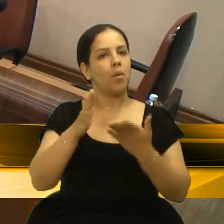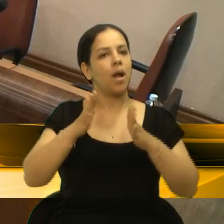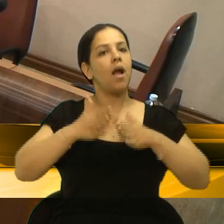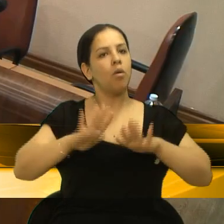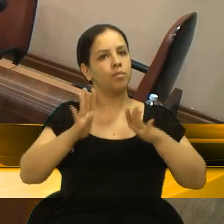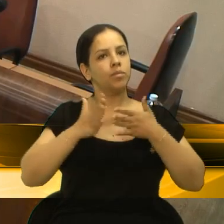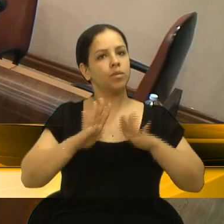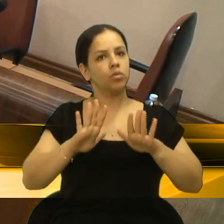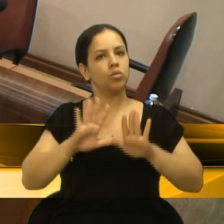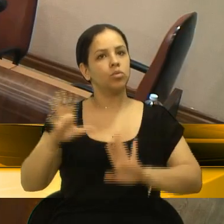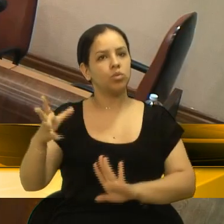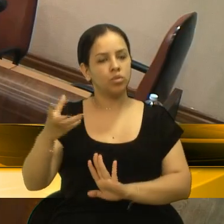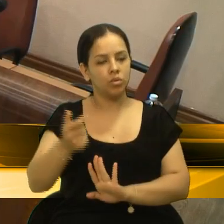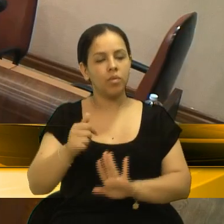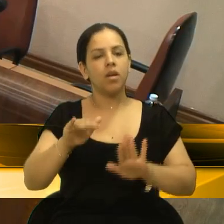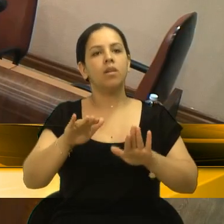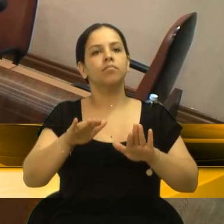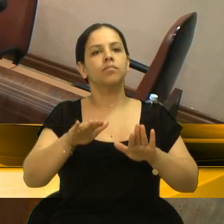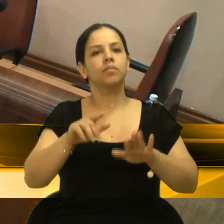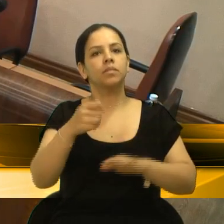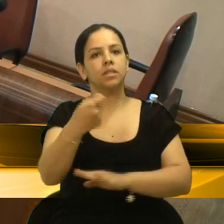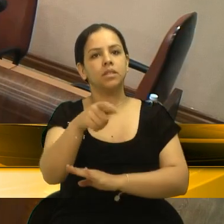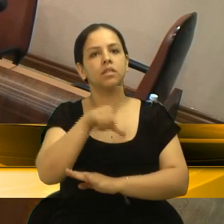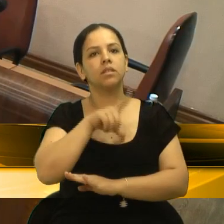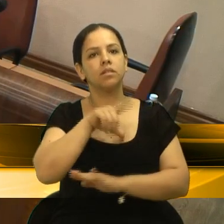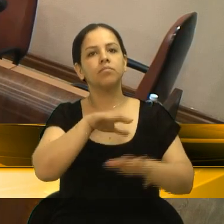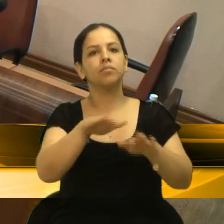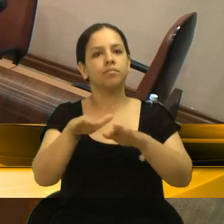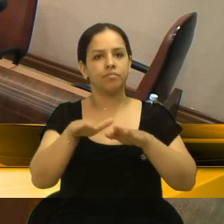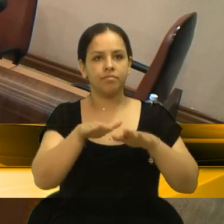Vamos manter um pouquinho de equilíbrio, que é bom.